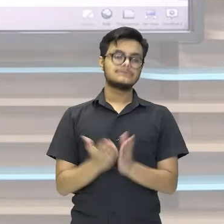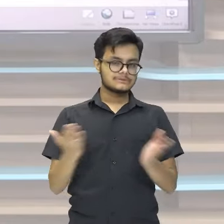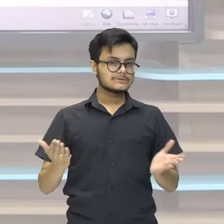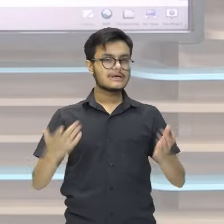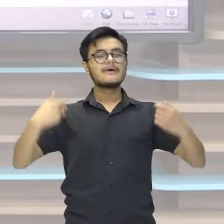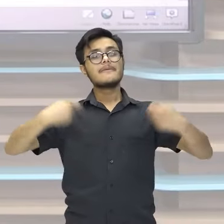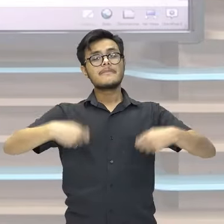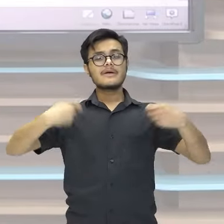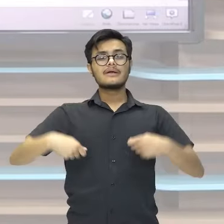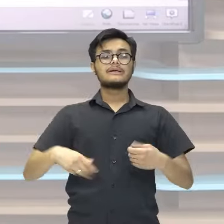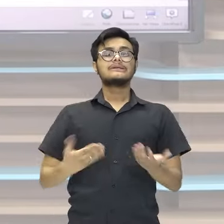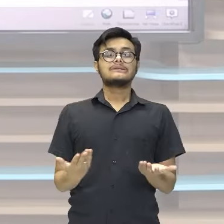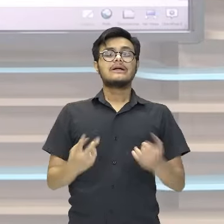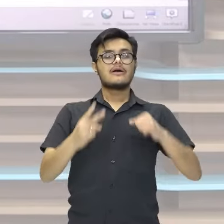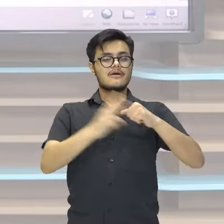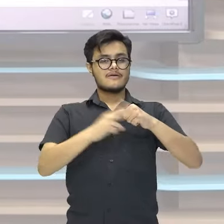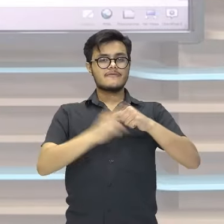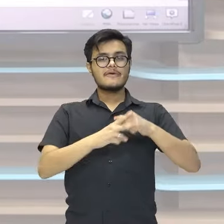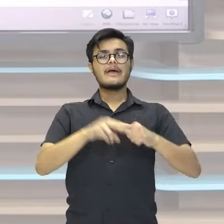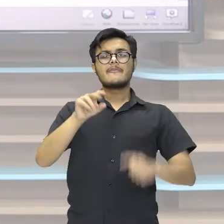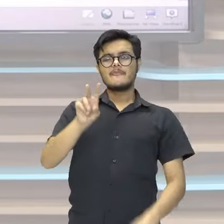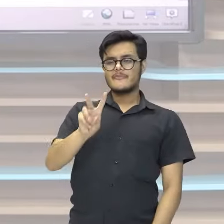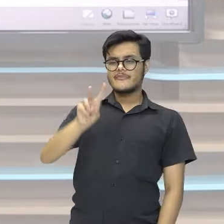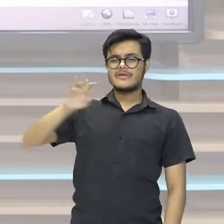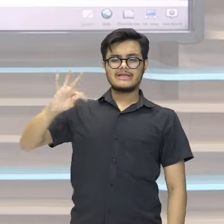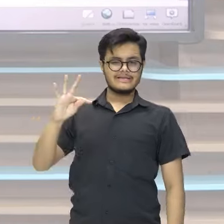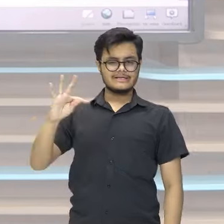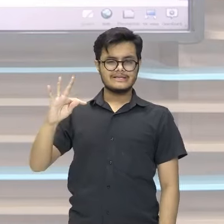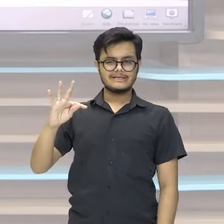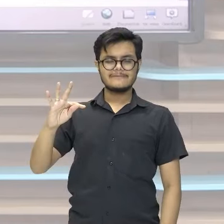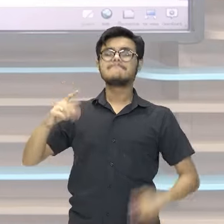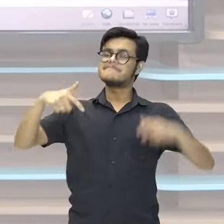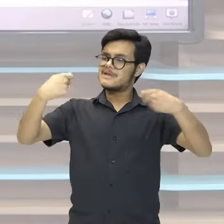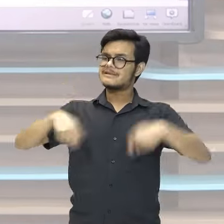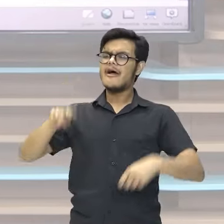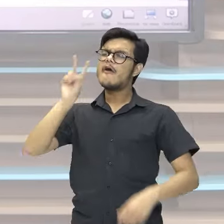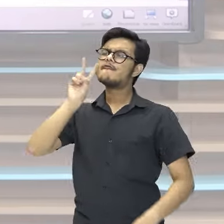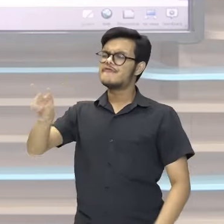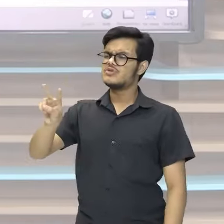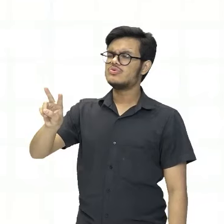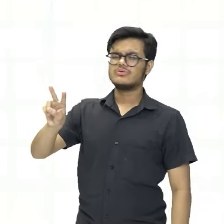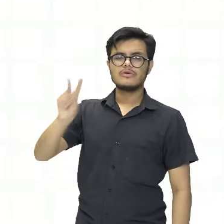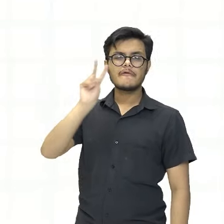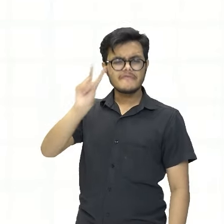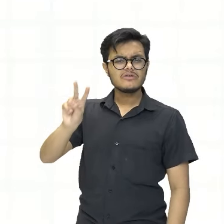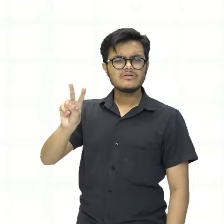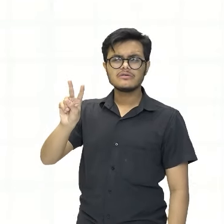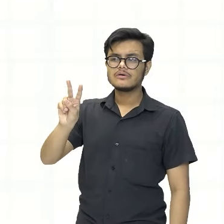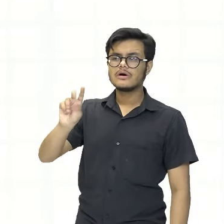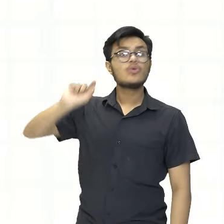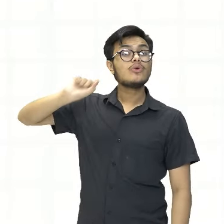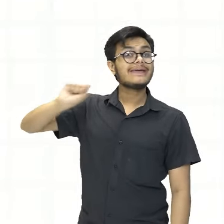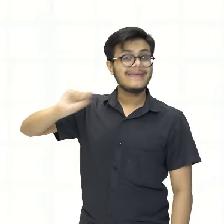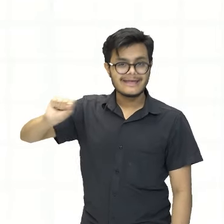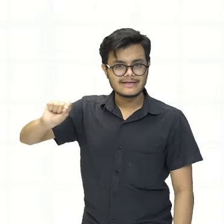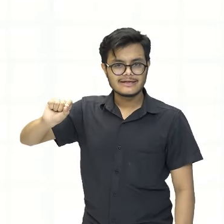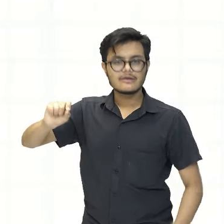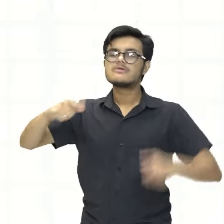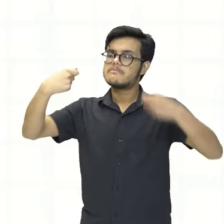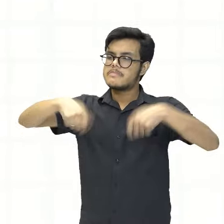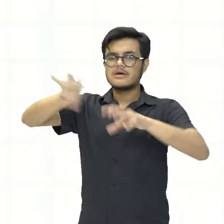um é um verbo do tipo transitivo é um verbo que precisa de complementação então Olhem só eu vi